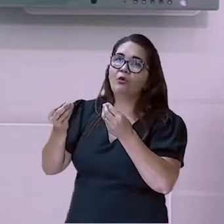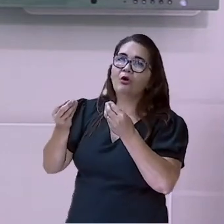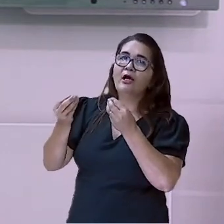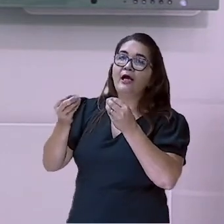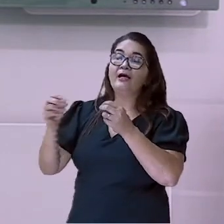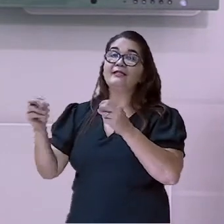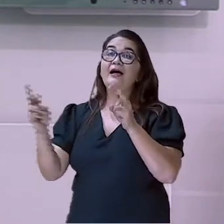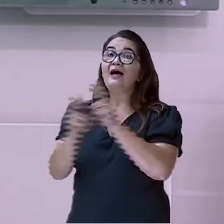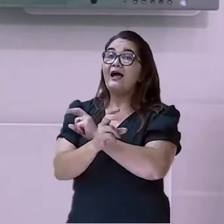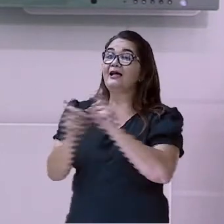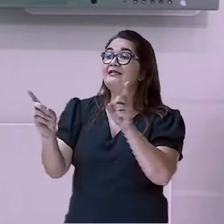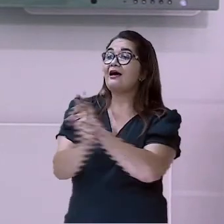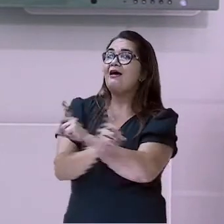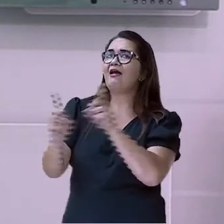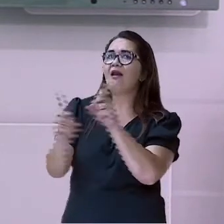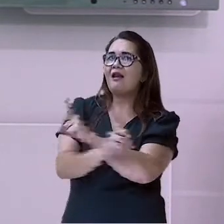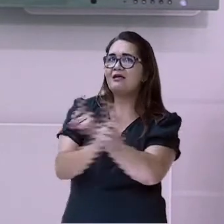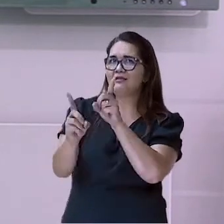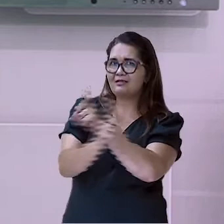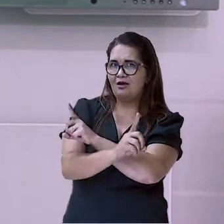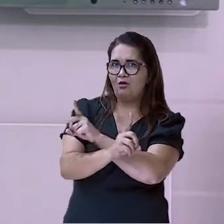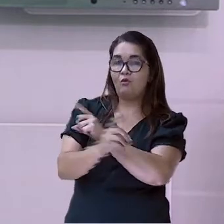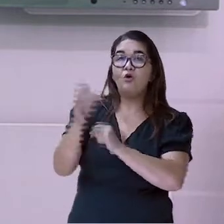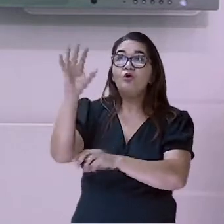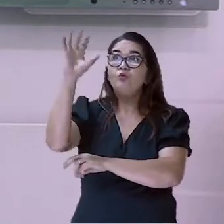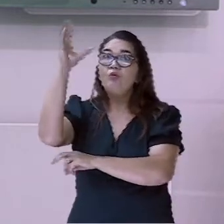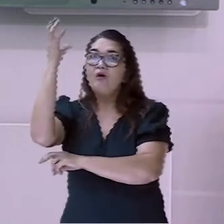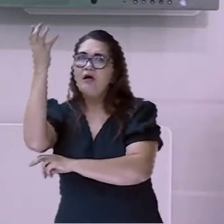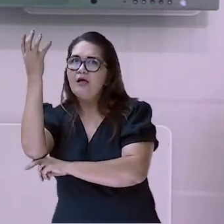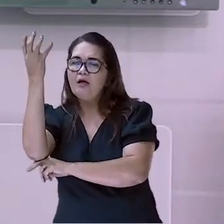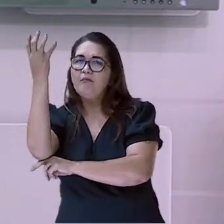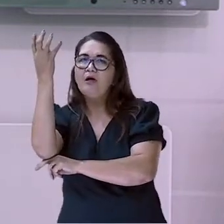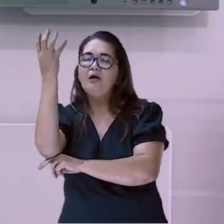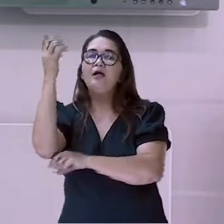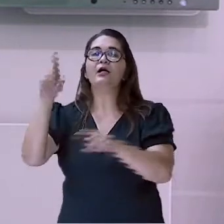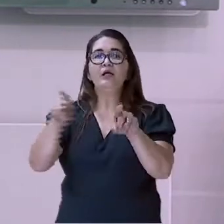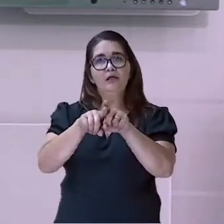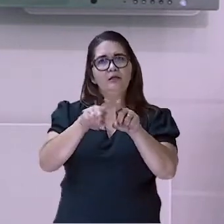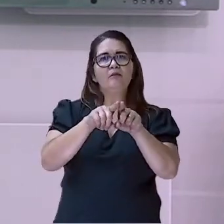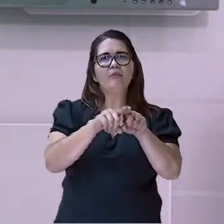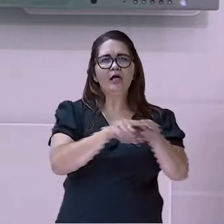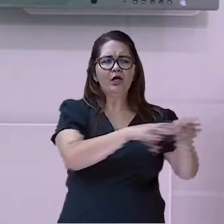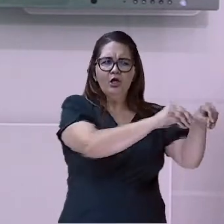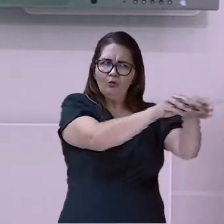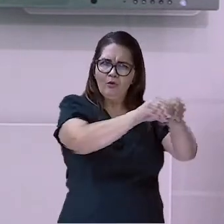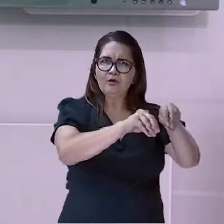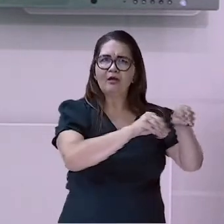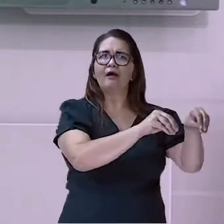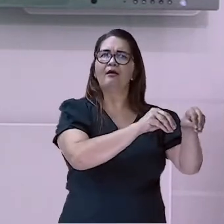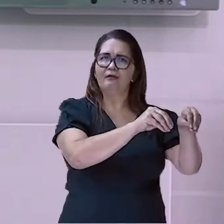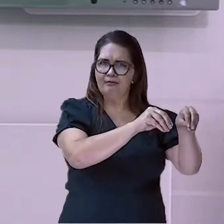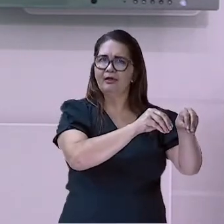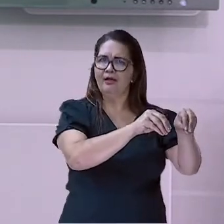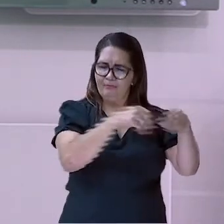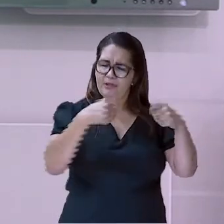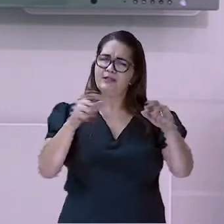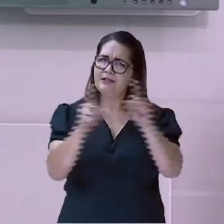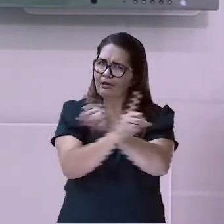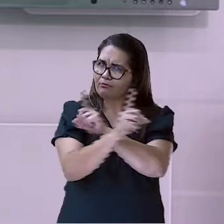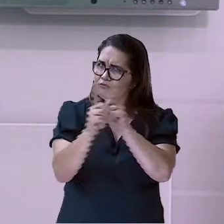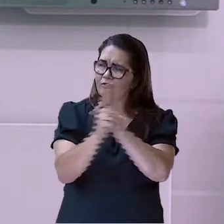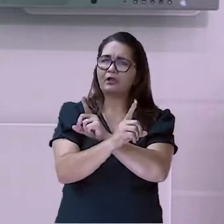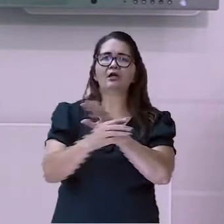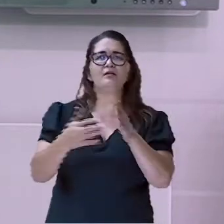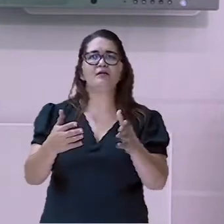isso tudo diferencia a vegetação. E a interação humana. Claro, se a gente desmata, se a